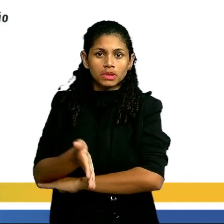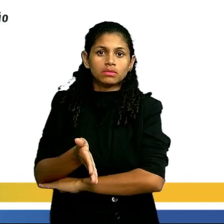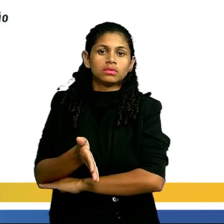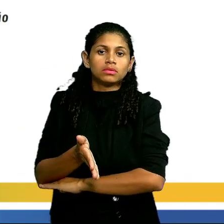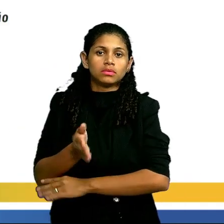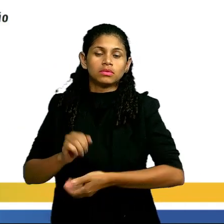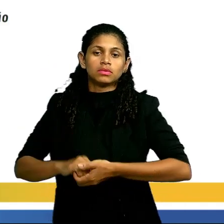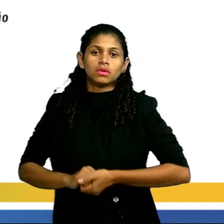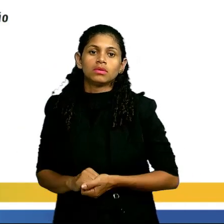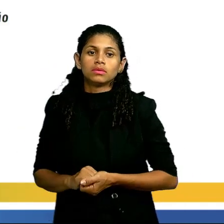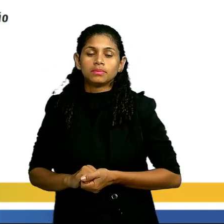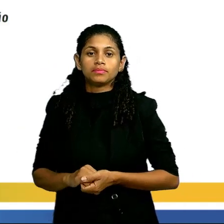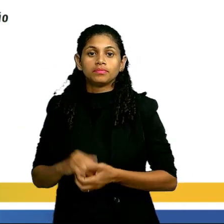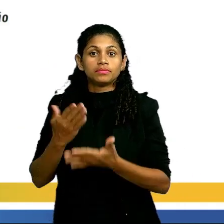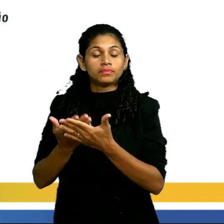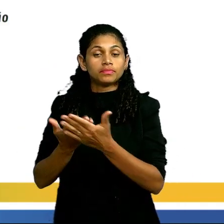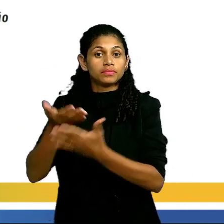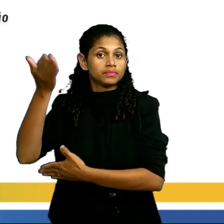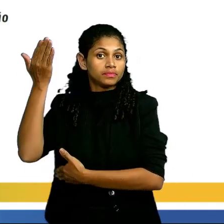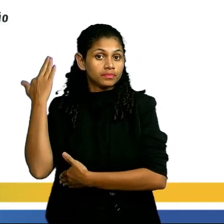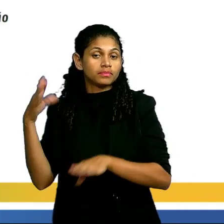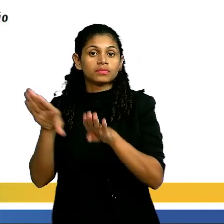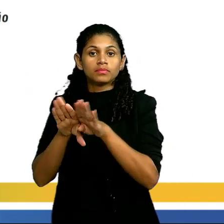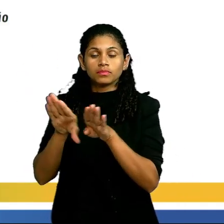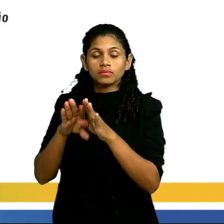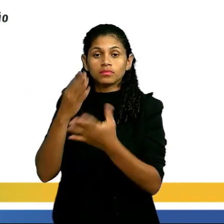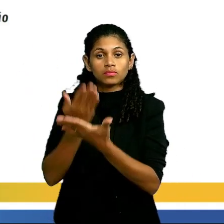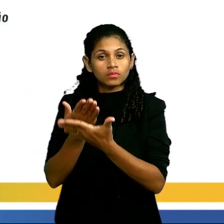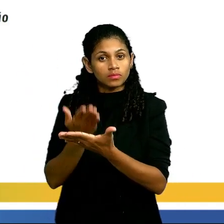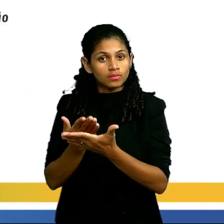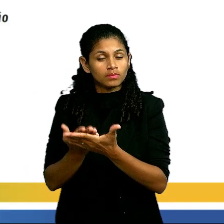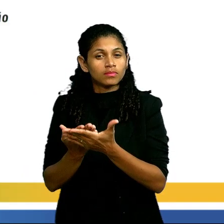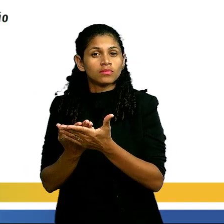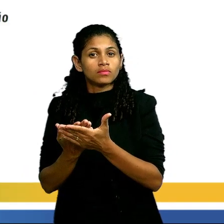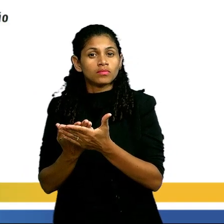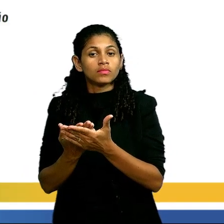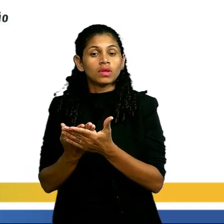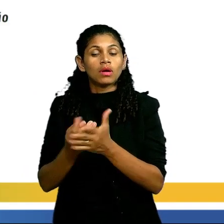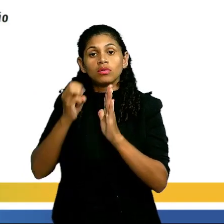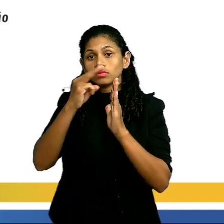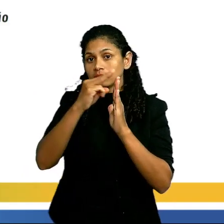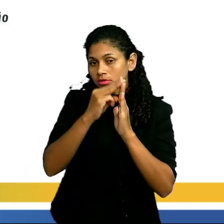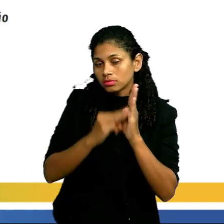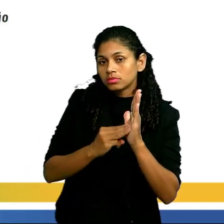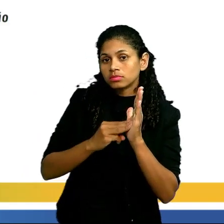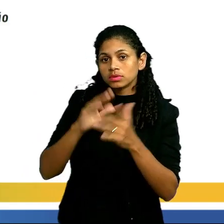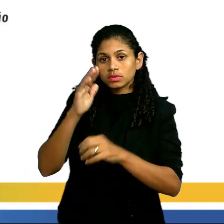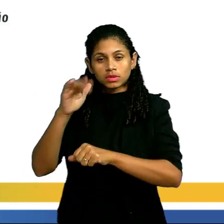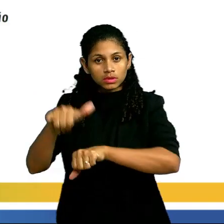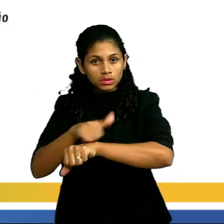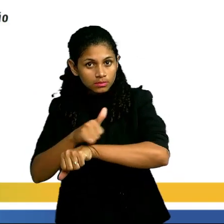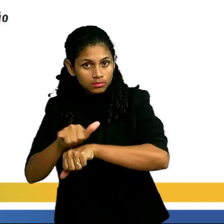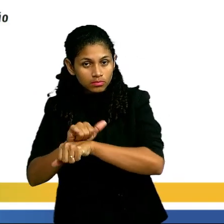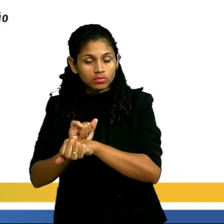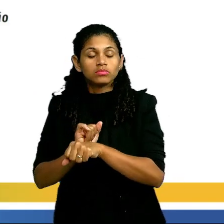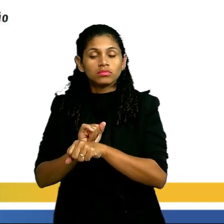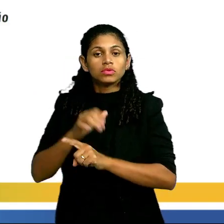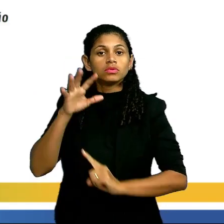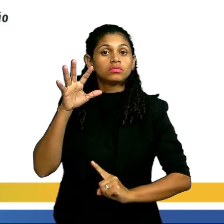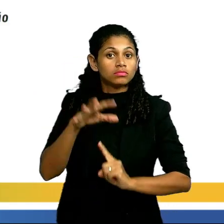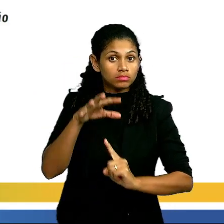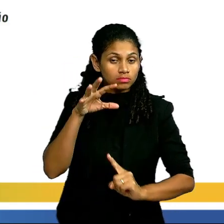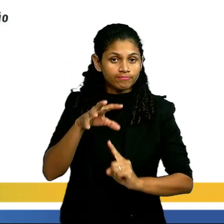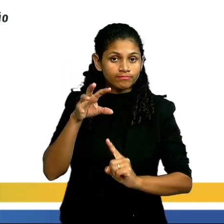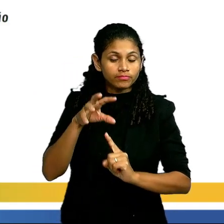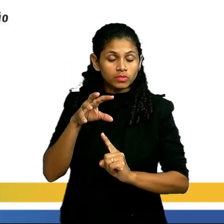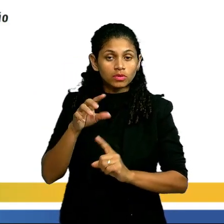tela. Na aula passada, nós também estudamos os métodos e as estratégias de influência utilizada